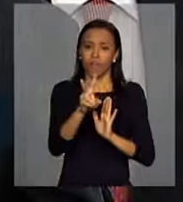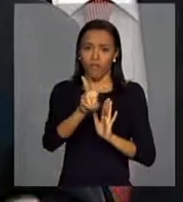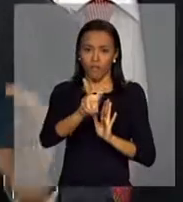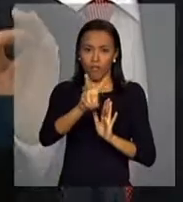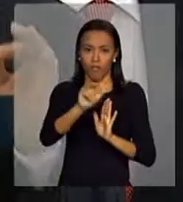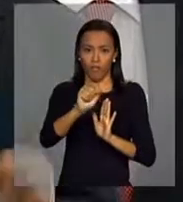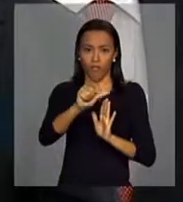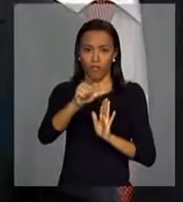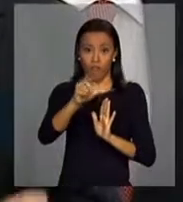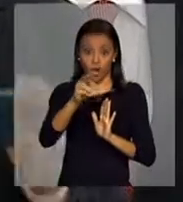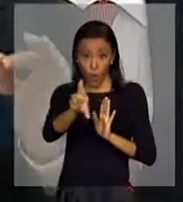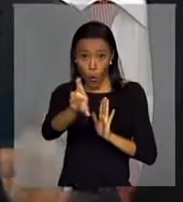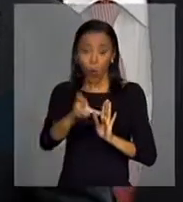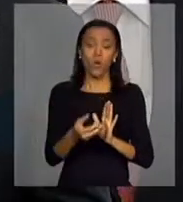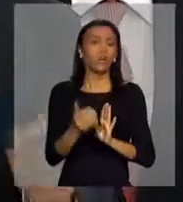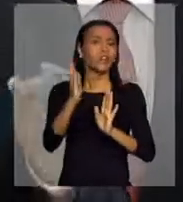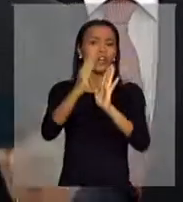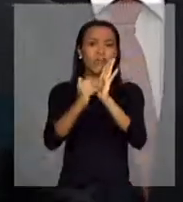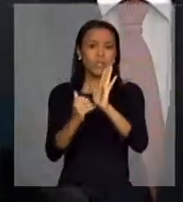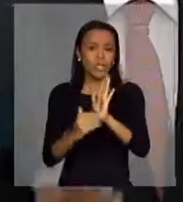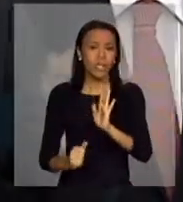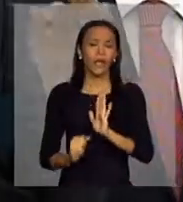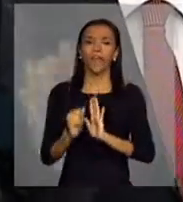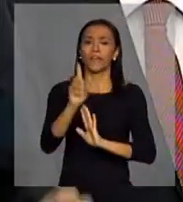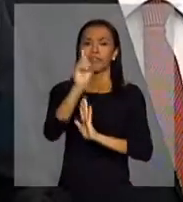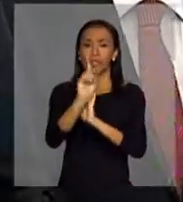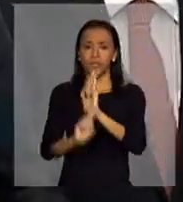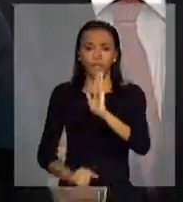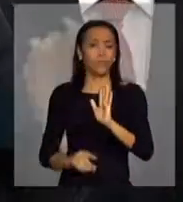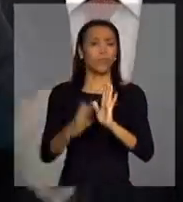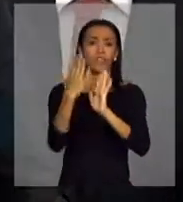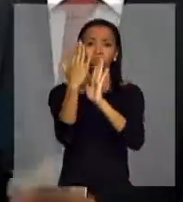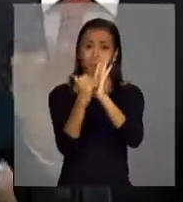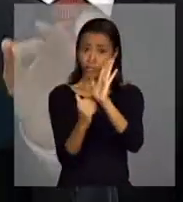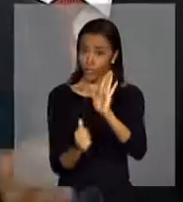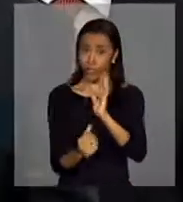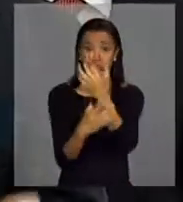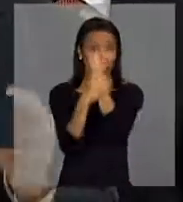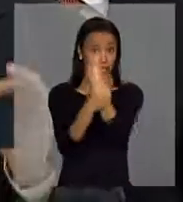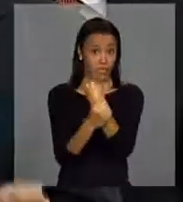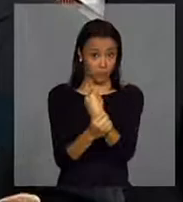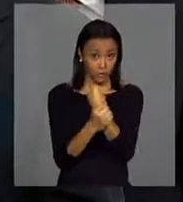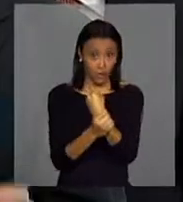não reduzirá direitos, não reduzirá garantias